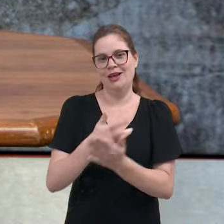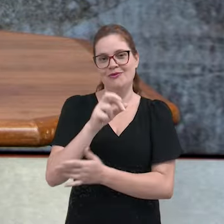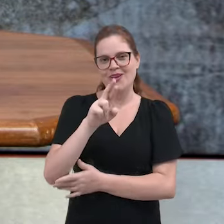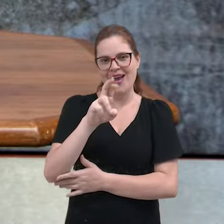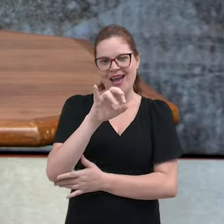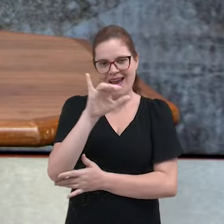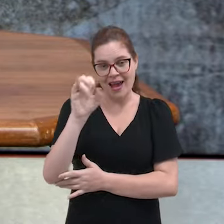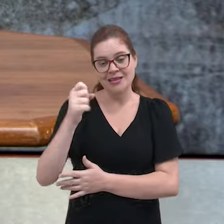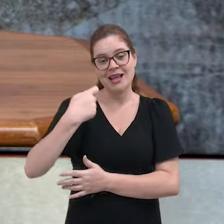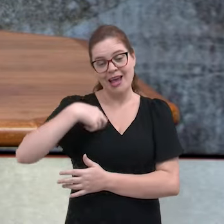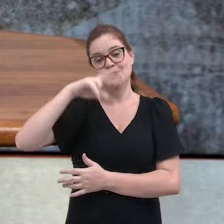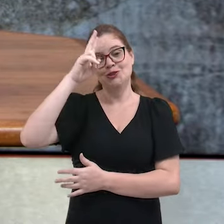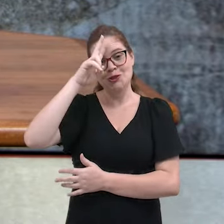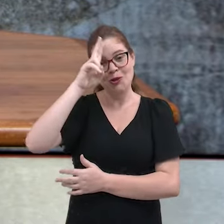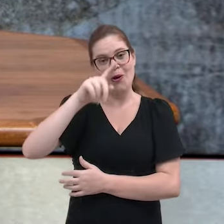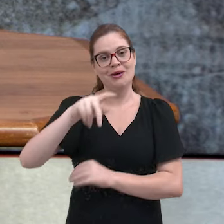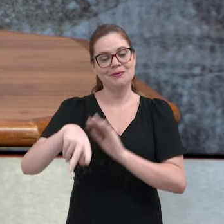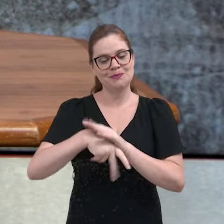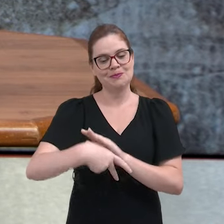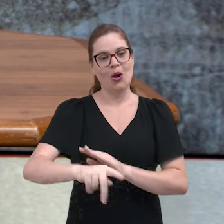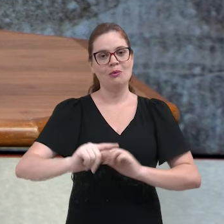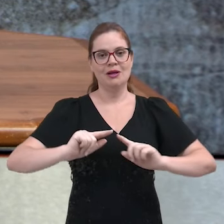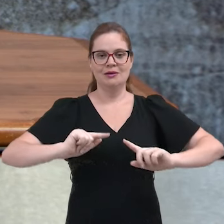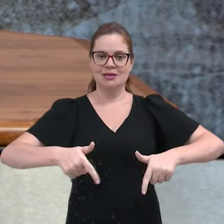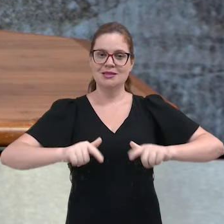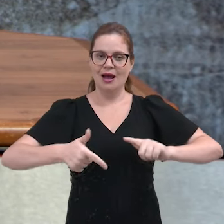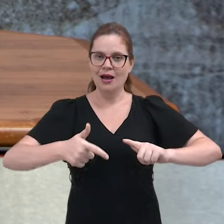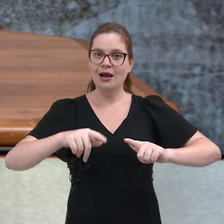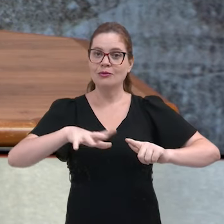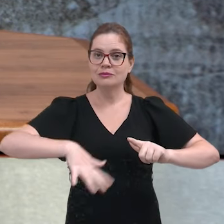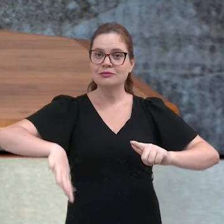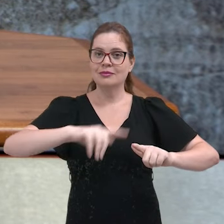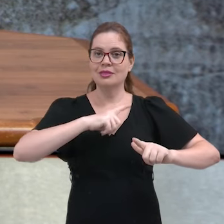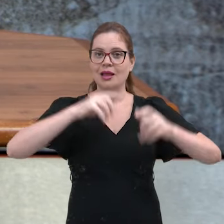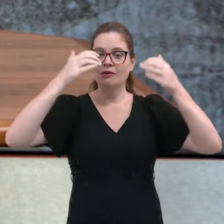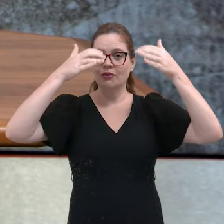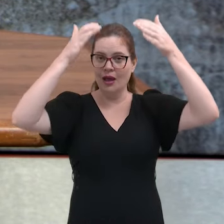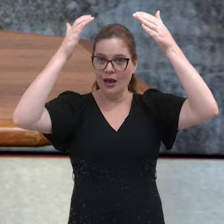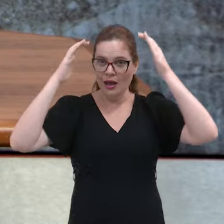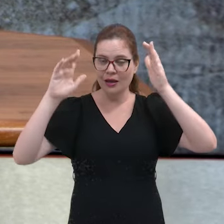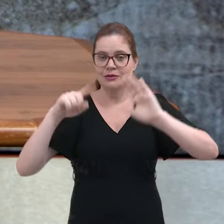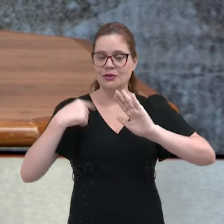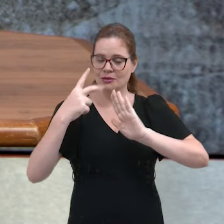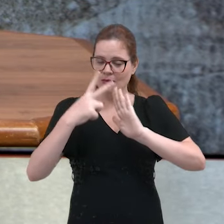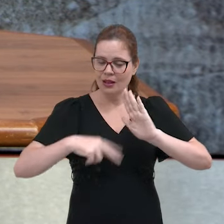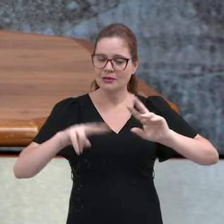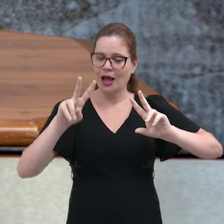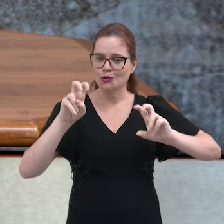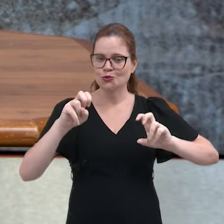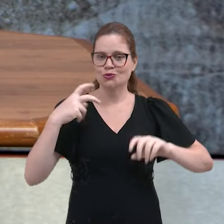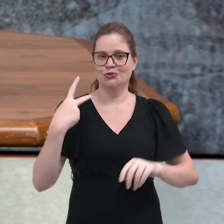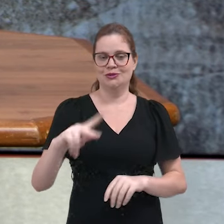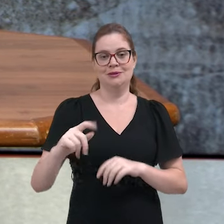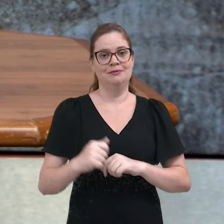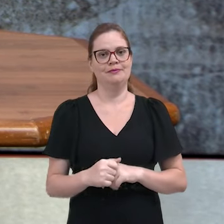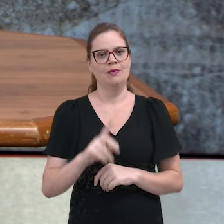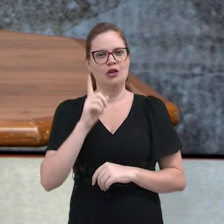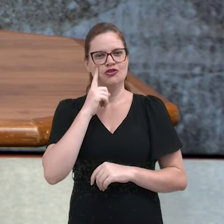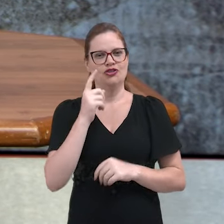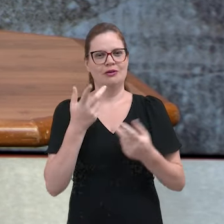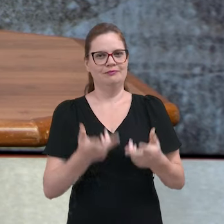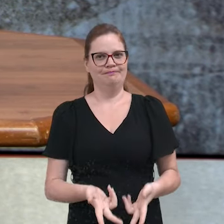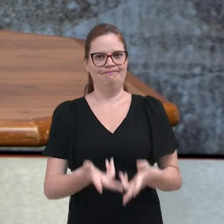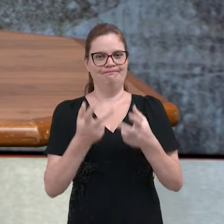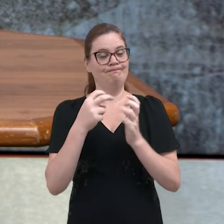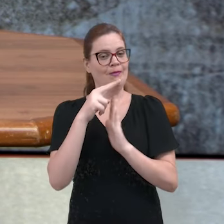já sinaliza que nós estamos lendo a respeito dos reis de Israel. Vimos aqui que Israel se